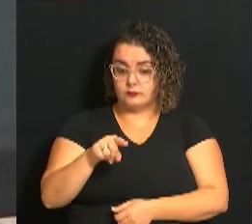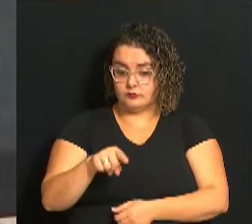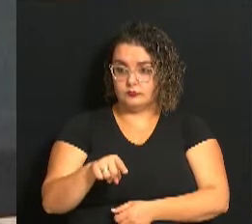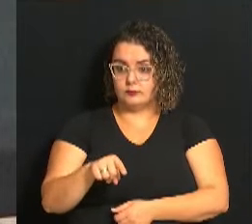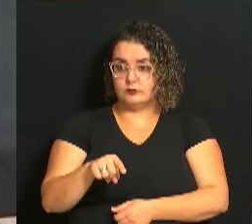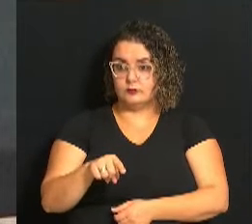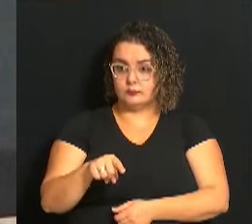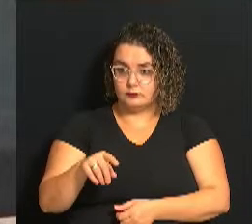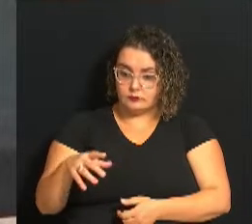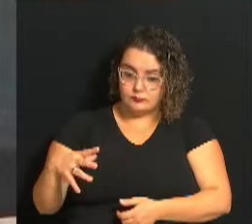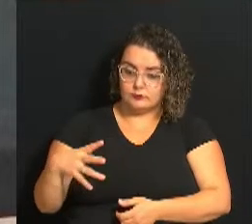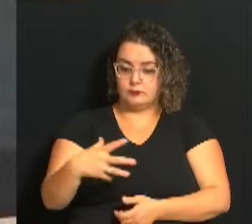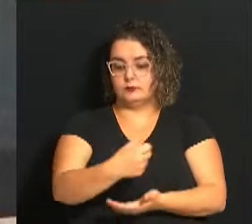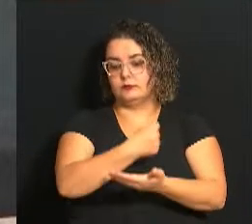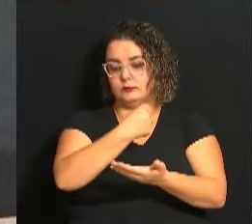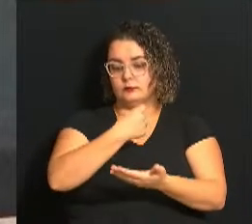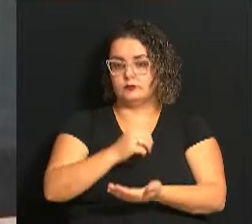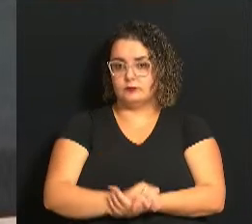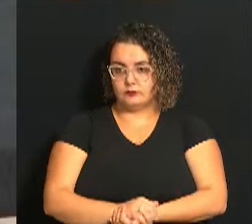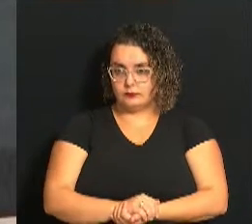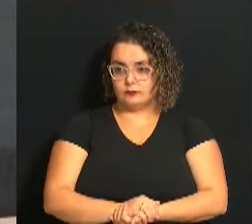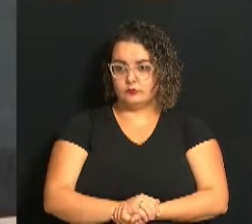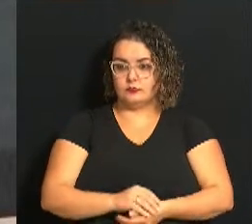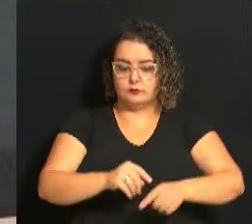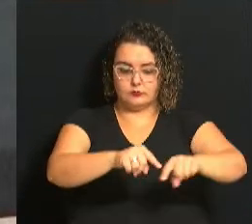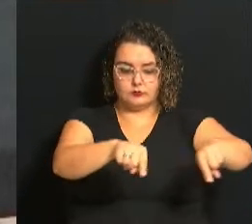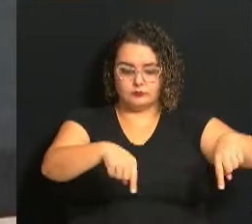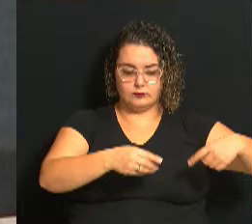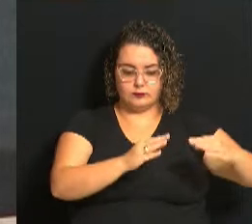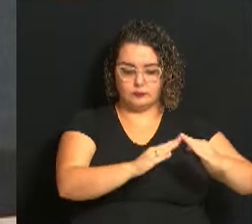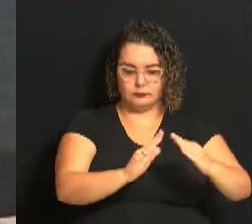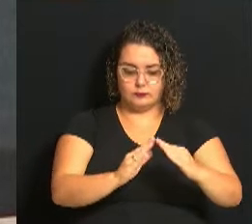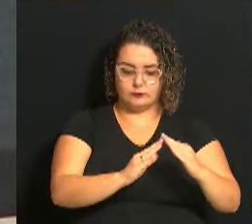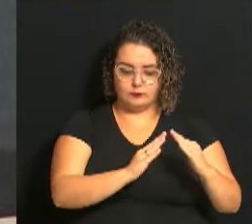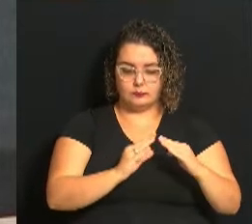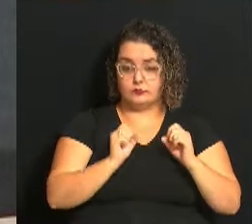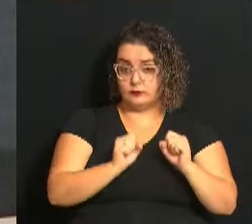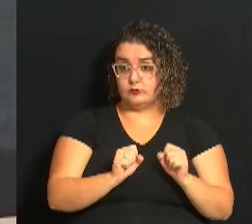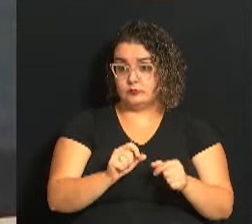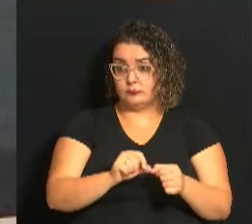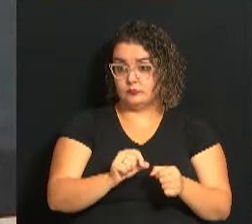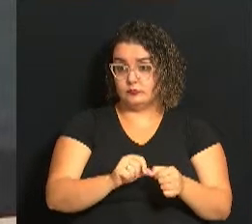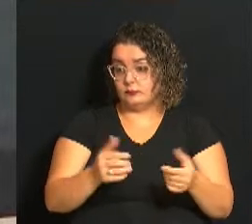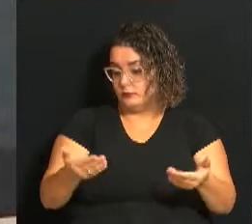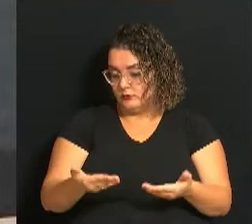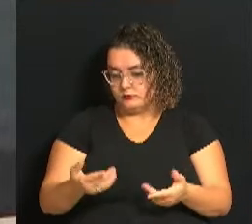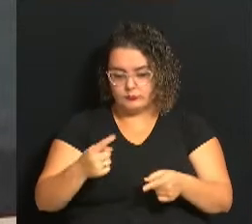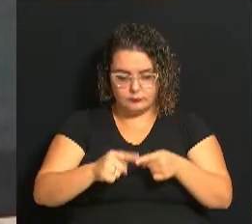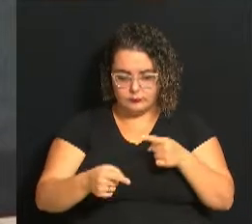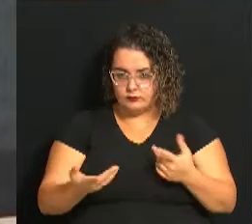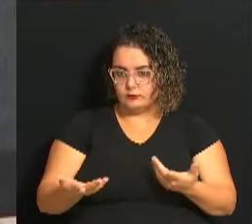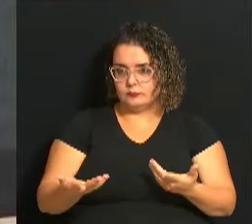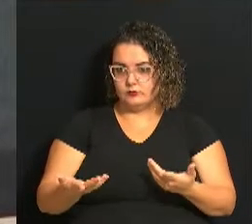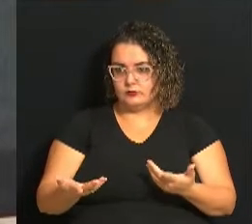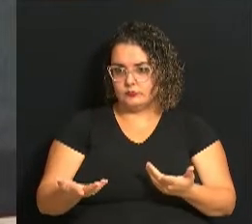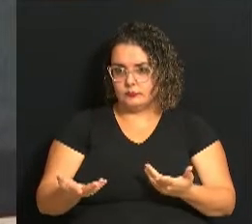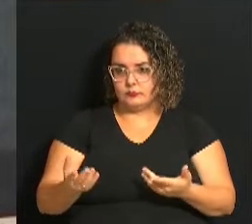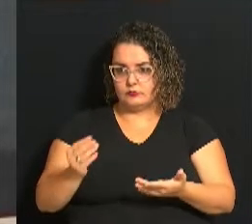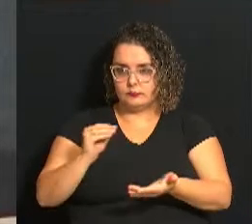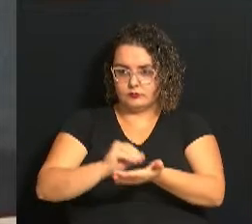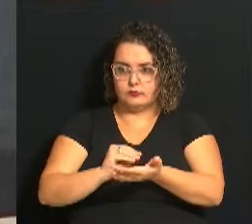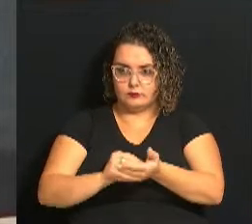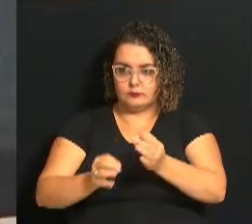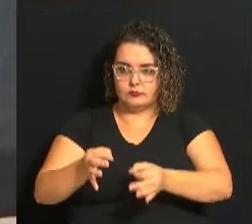resgatado, né? Os condomínios podiam fazer, agora, de repente, não podem mais. É uma injustiça, na